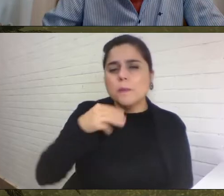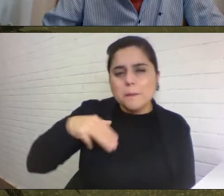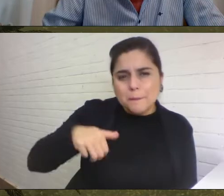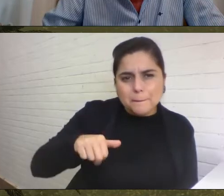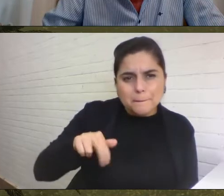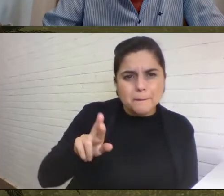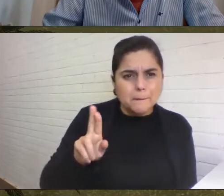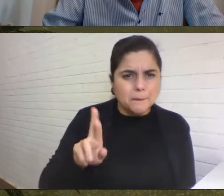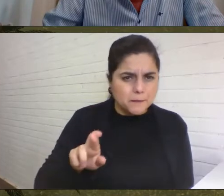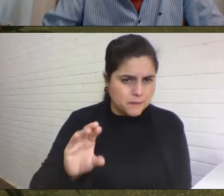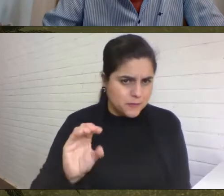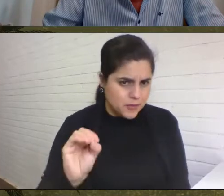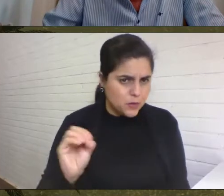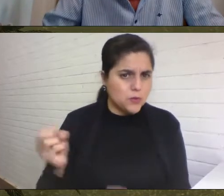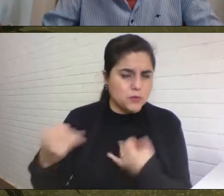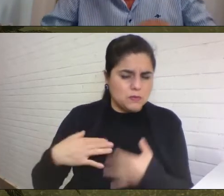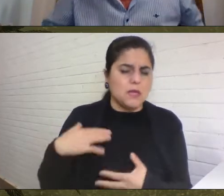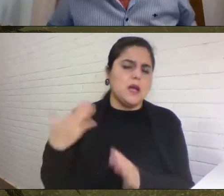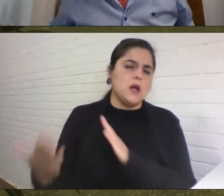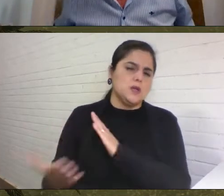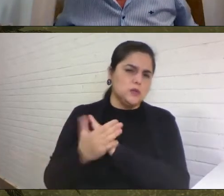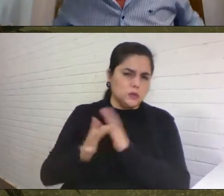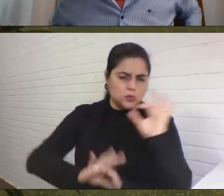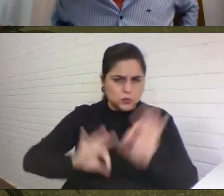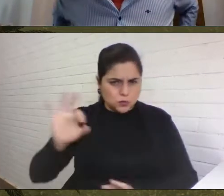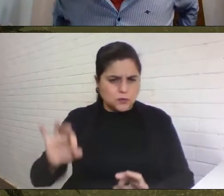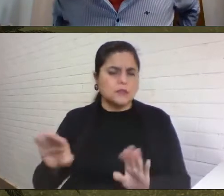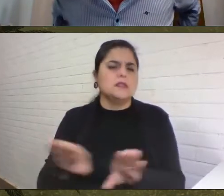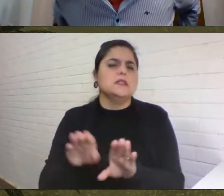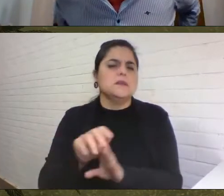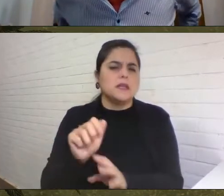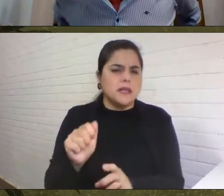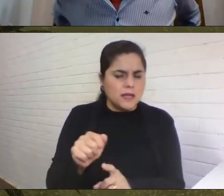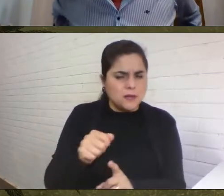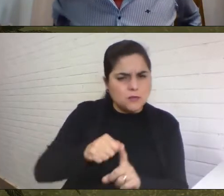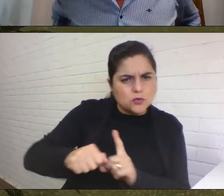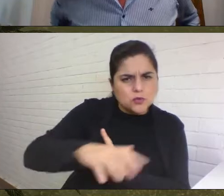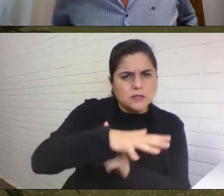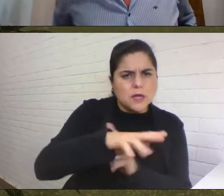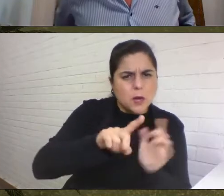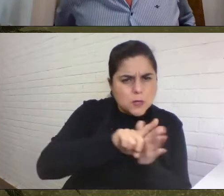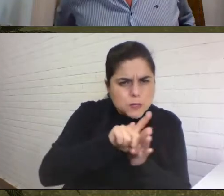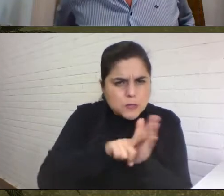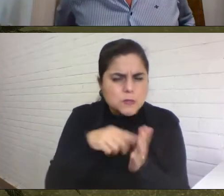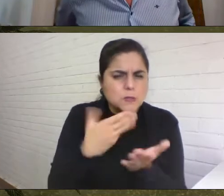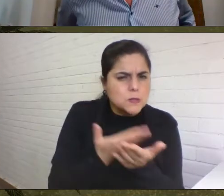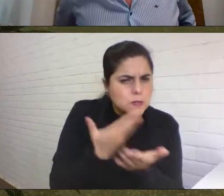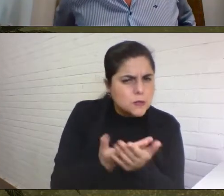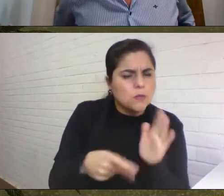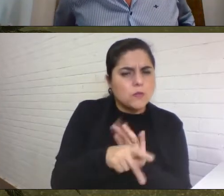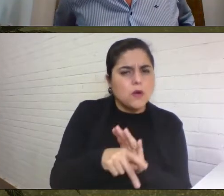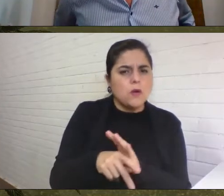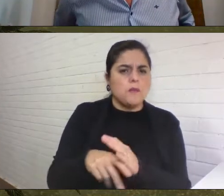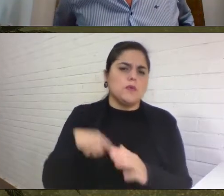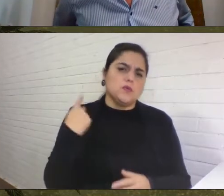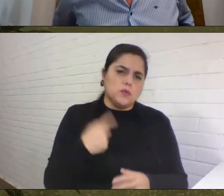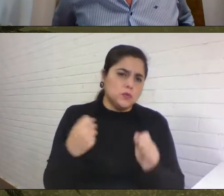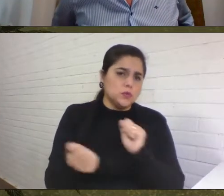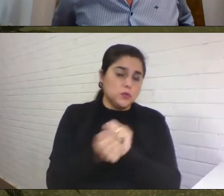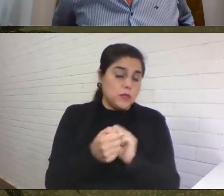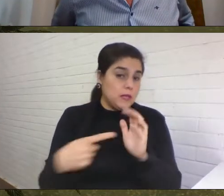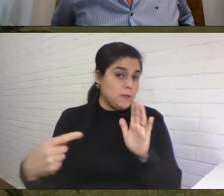participou conosco da organização, antropólogo, companheiro nosso aqui, ele pergunta, se em relação